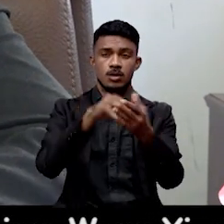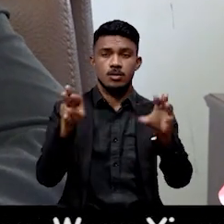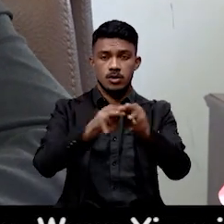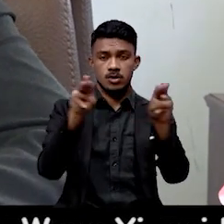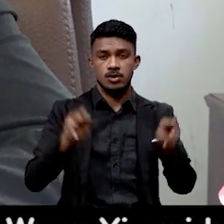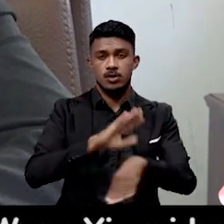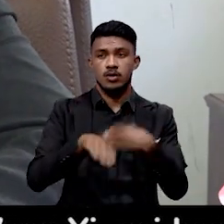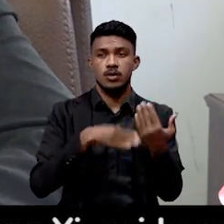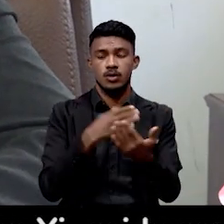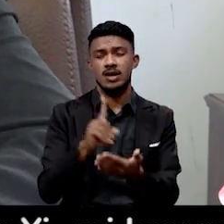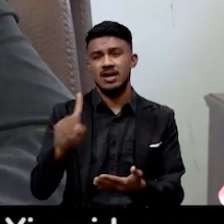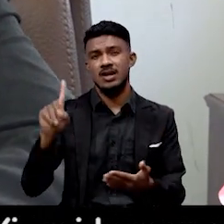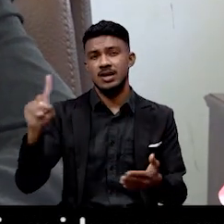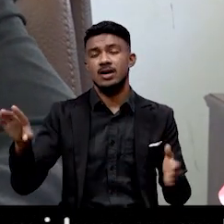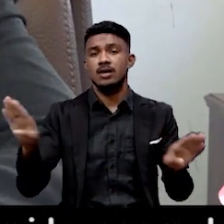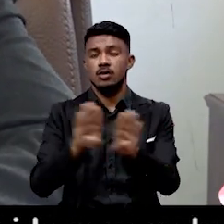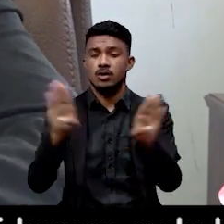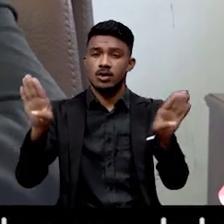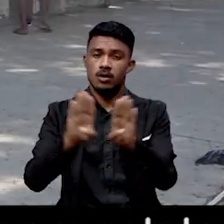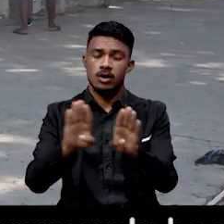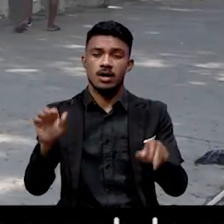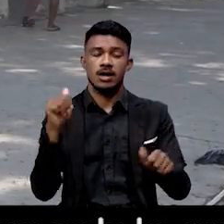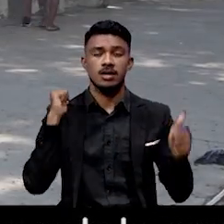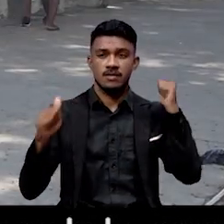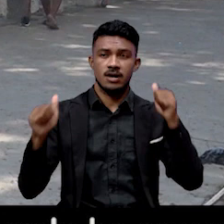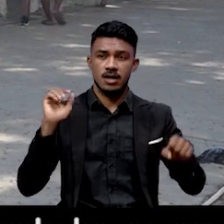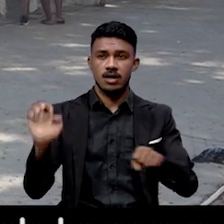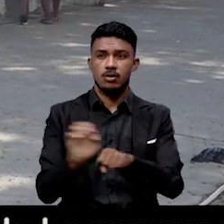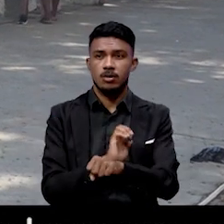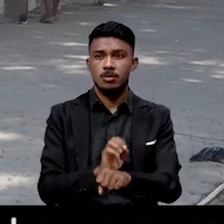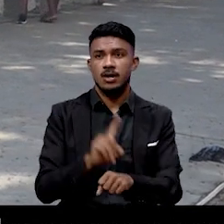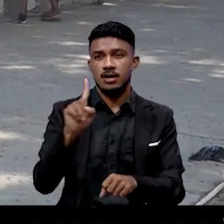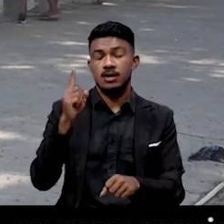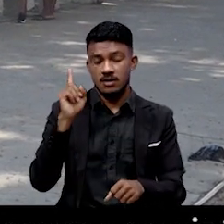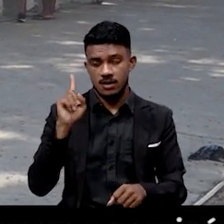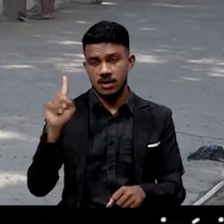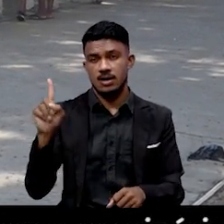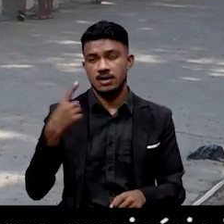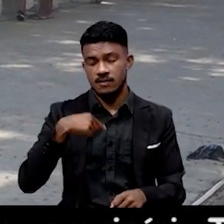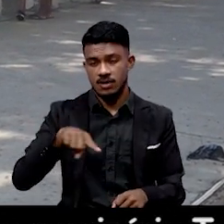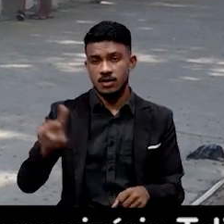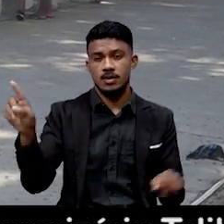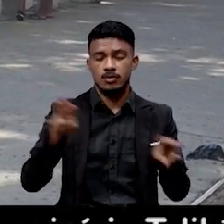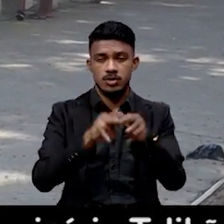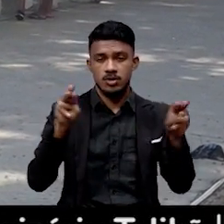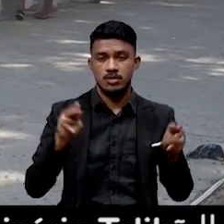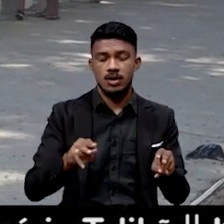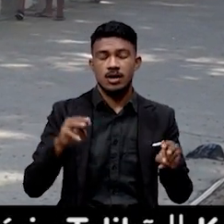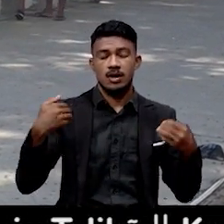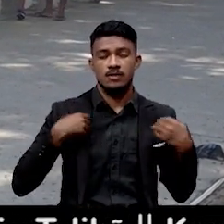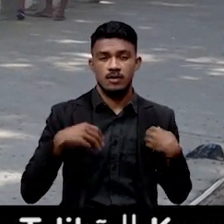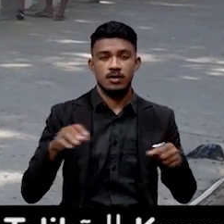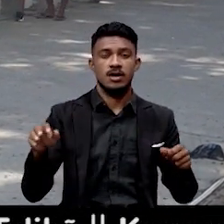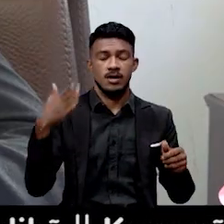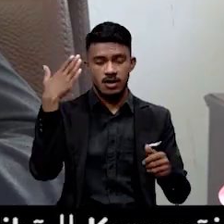ideia que começa logo a atividade econômica começa lá em Nevada, então a ideia que é fila na bandeira para desenvolver a Nevada, assim também a atividade econômica lá em Nevada. Também a